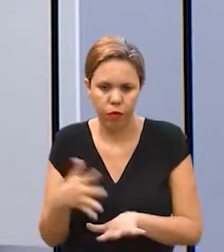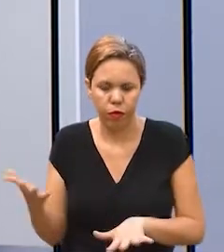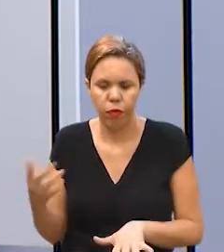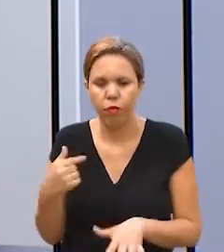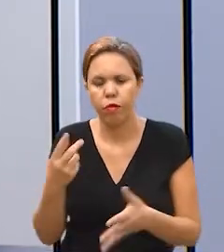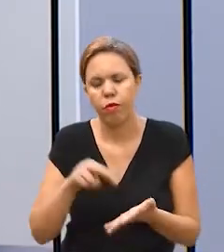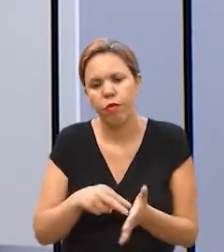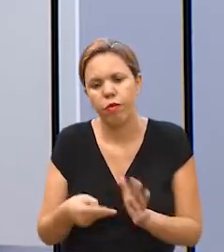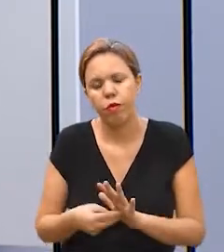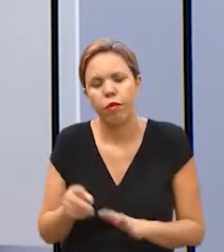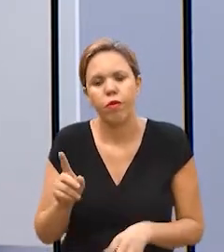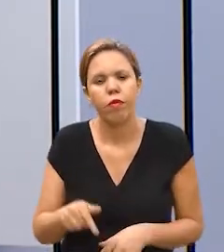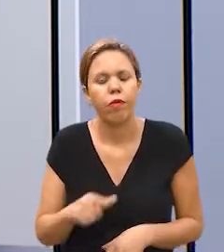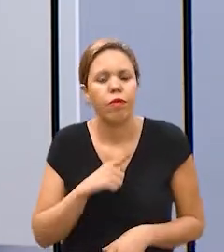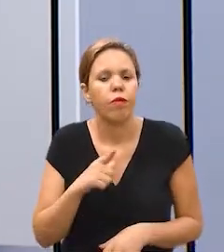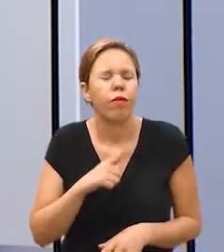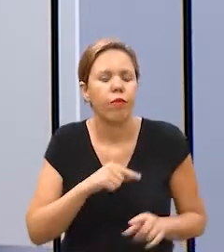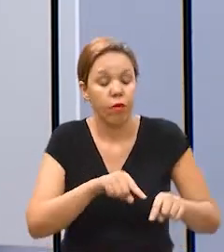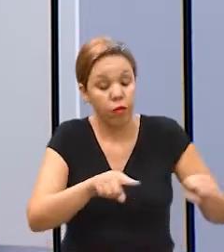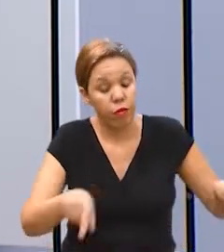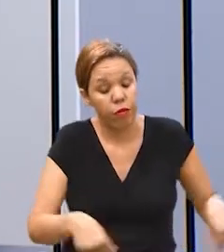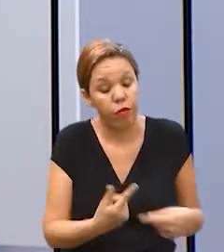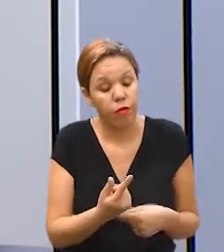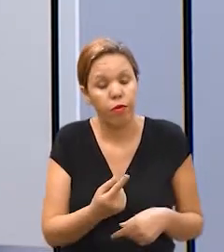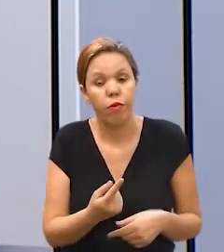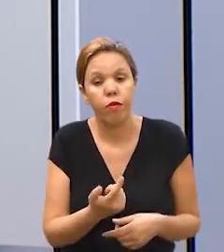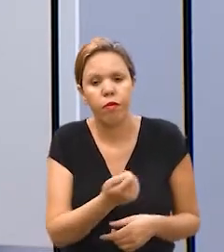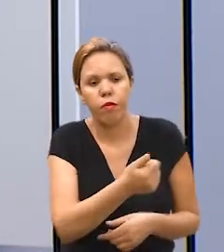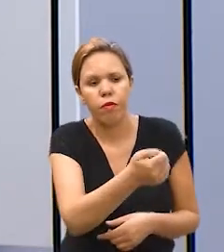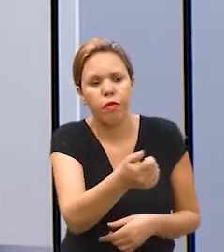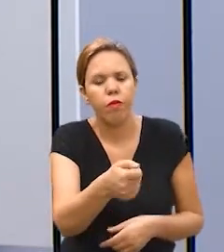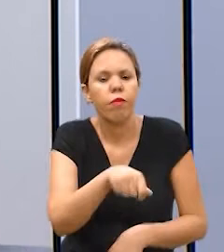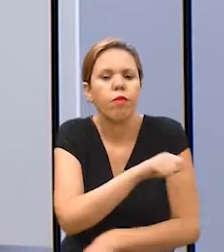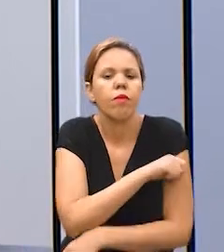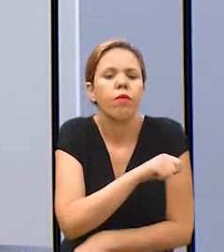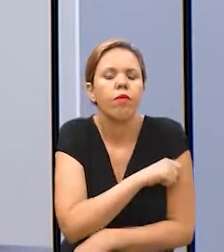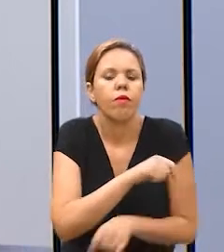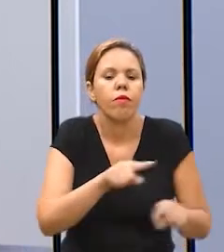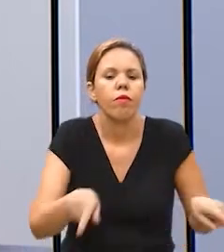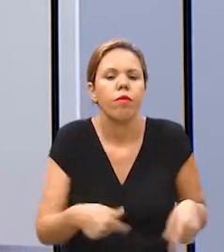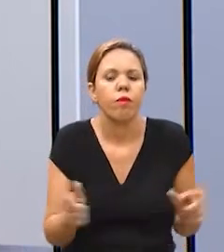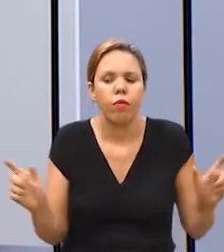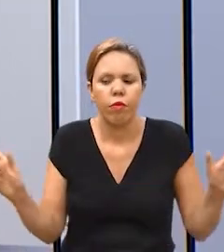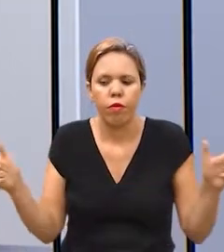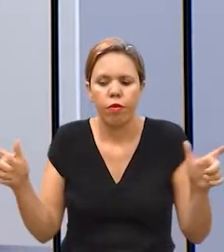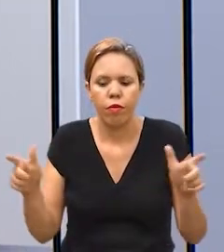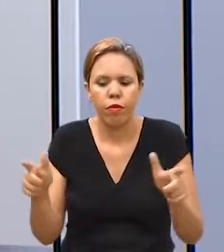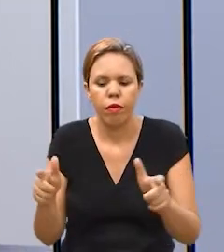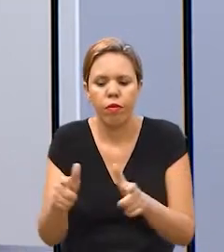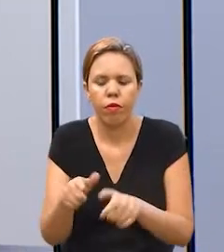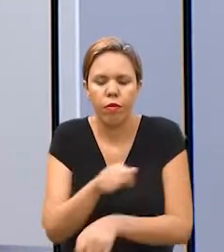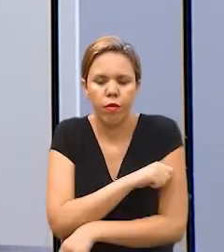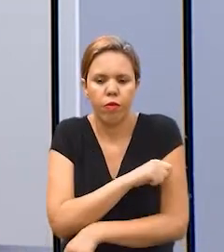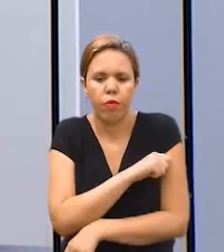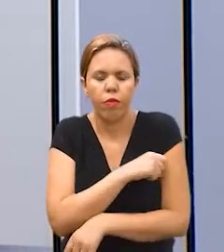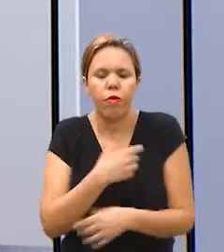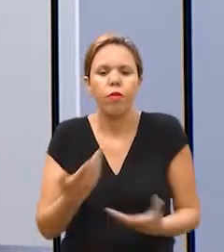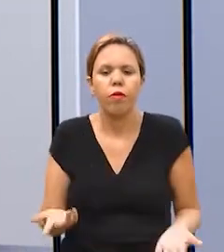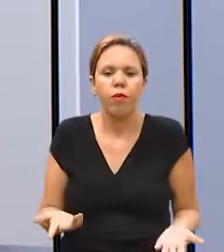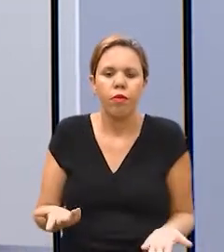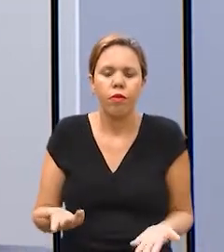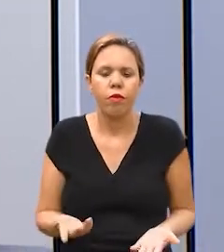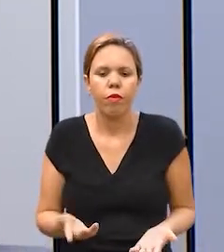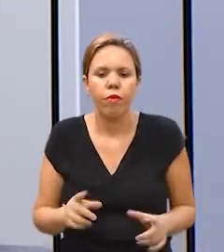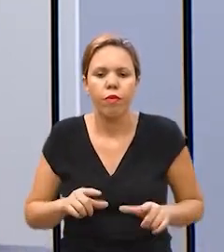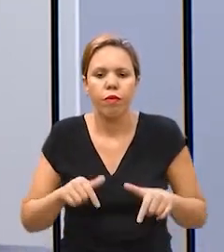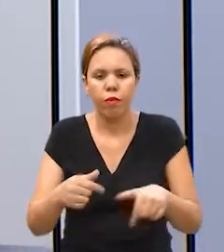isso? Você tem lá uma sala com poucos alunos. Essa sala vai diminuindo o número de alunos. Qual foi a medida adotada